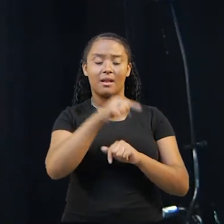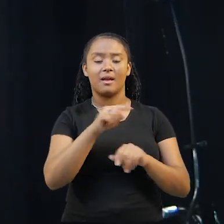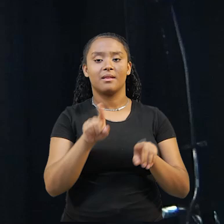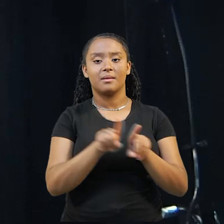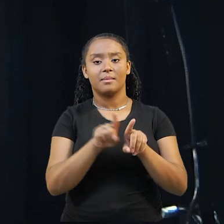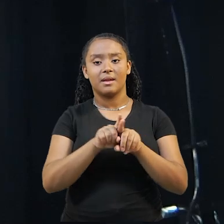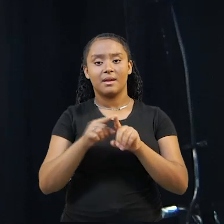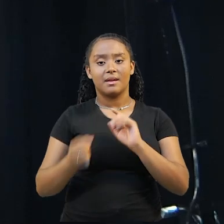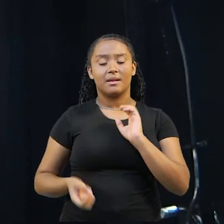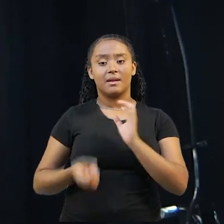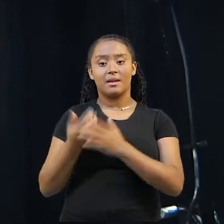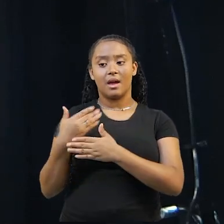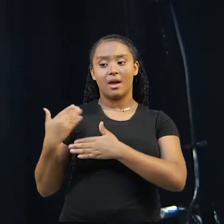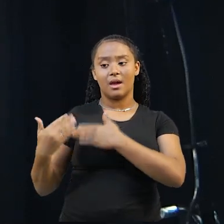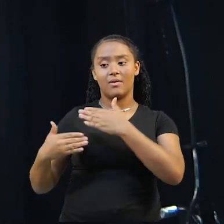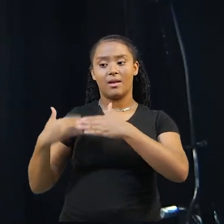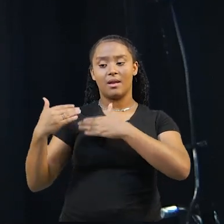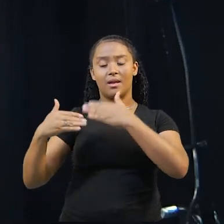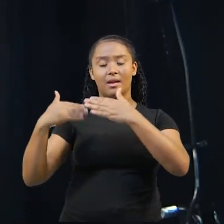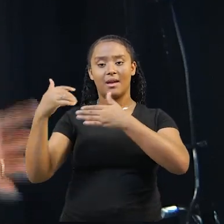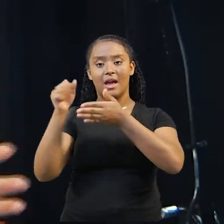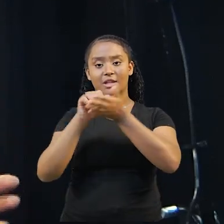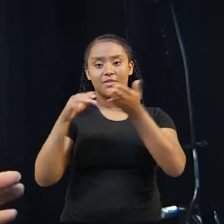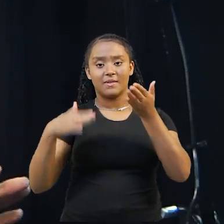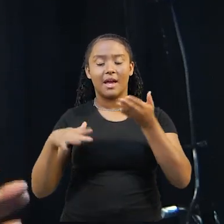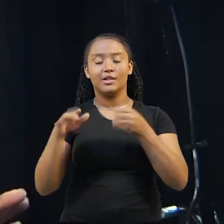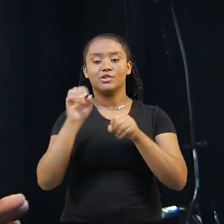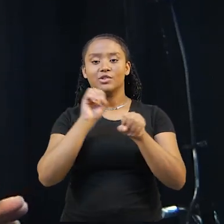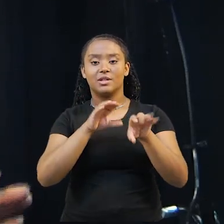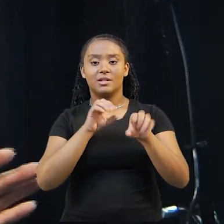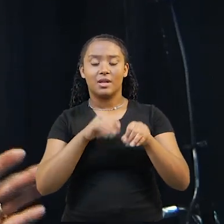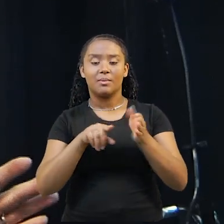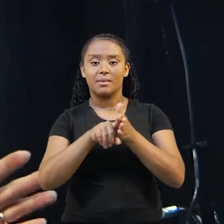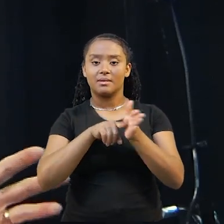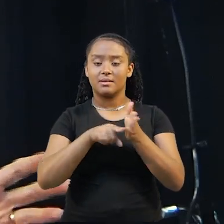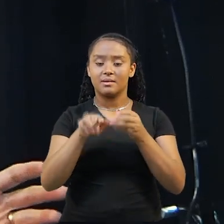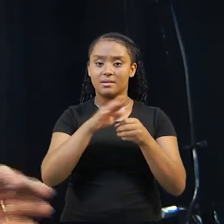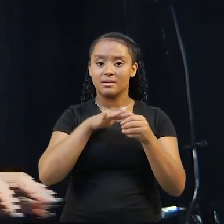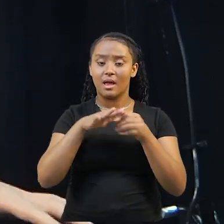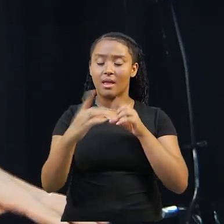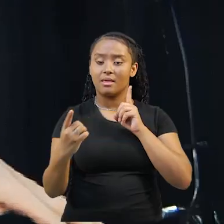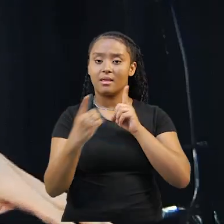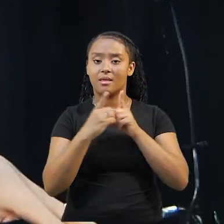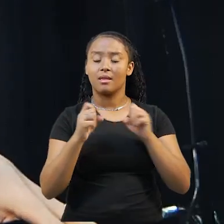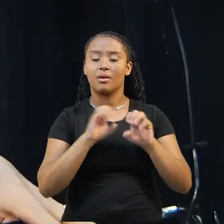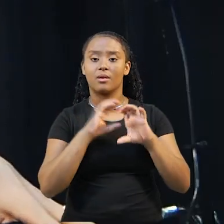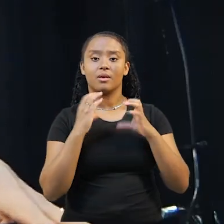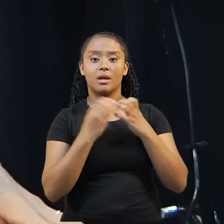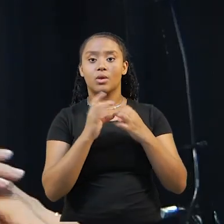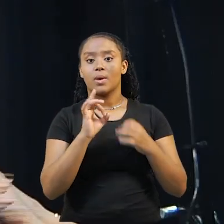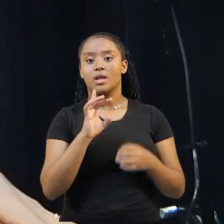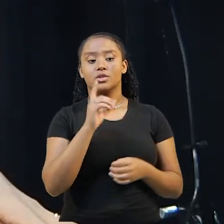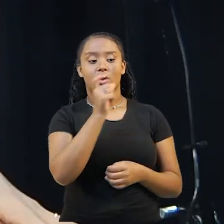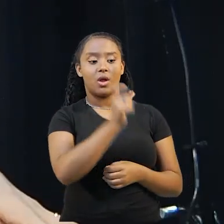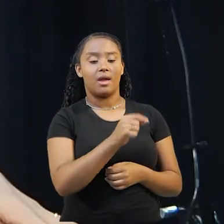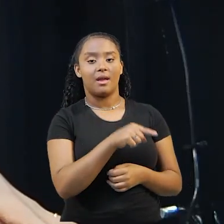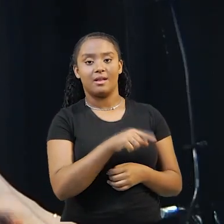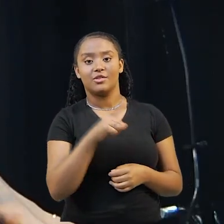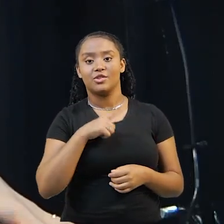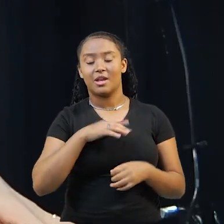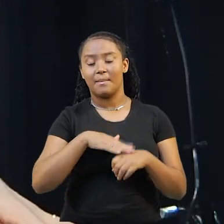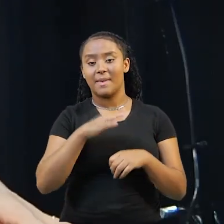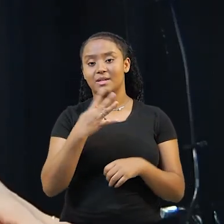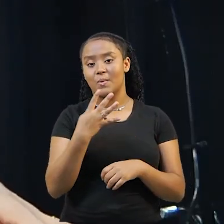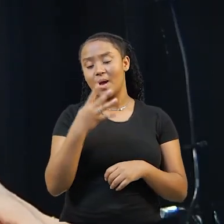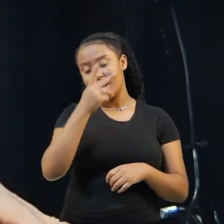desenvolveram atividades de ensino, pesquisa e extensão, atendendo a comunidade. Então, não era só ele, né, tinham mais 4,